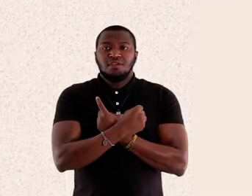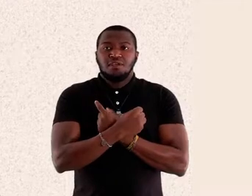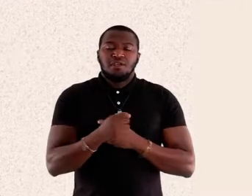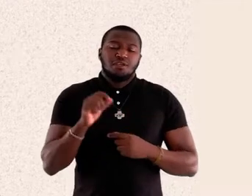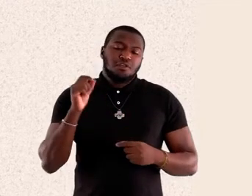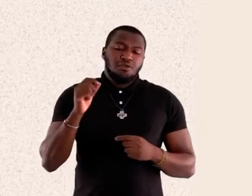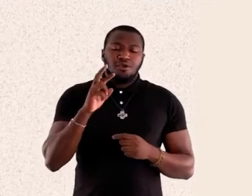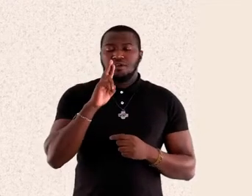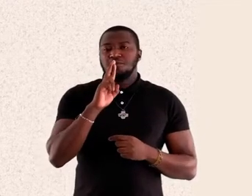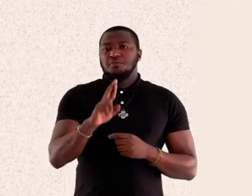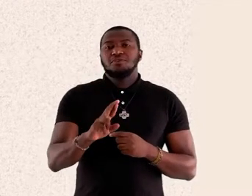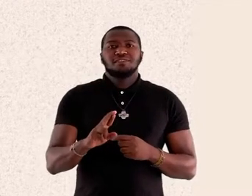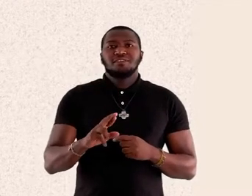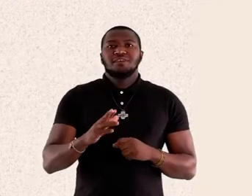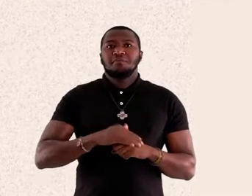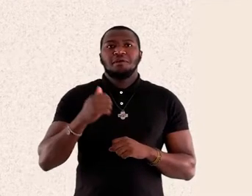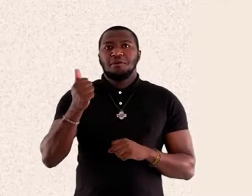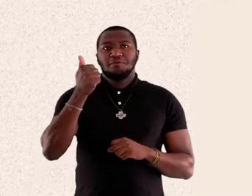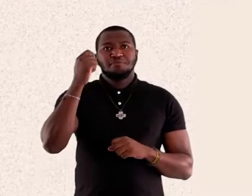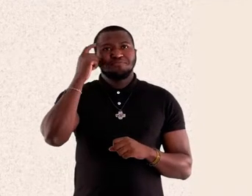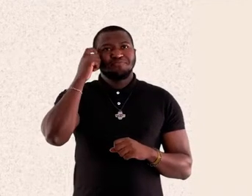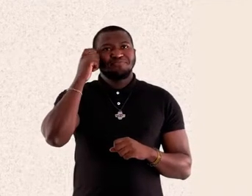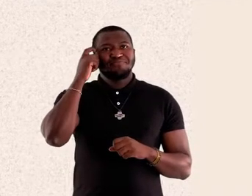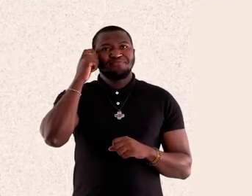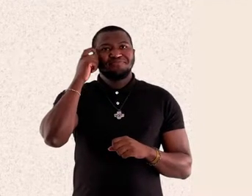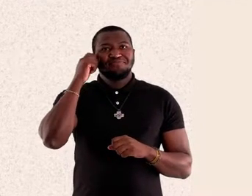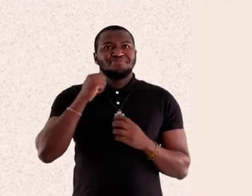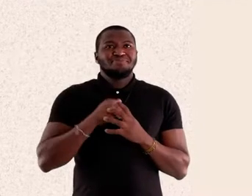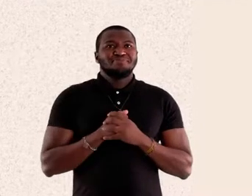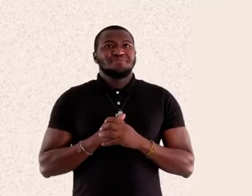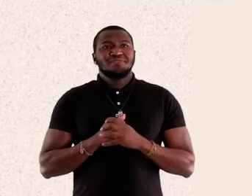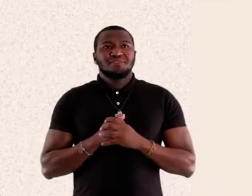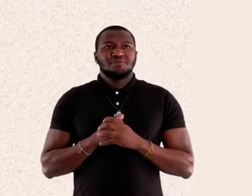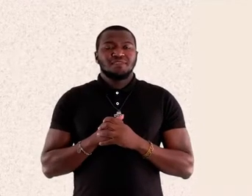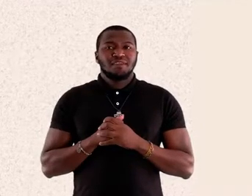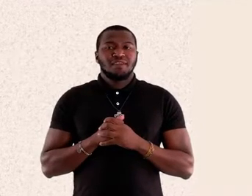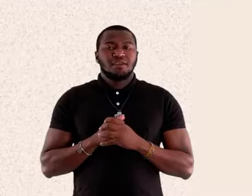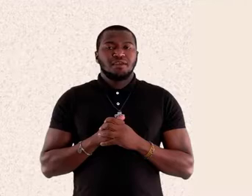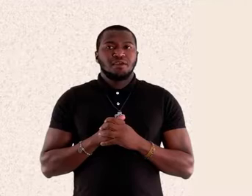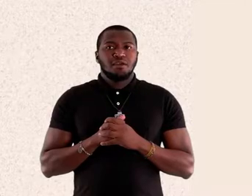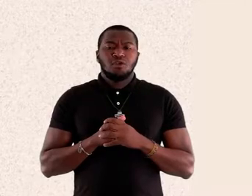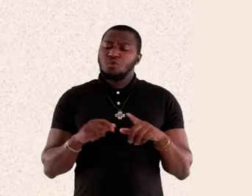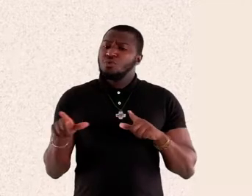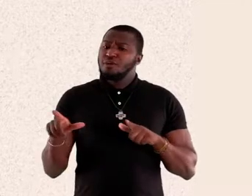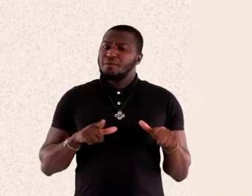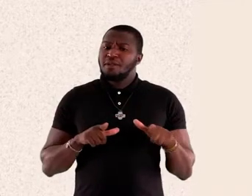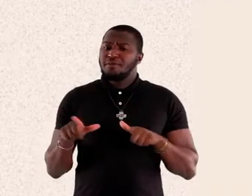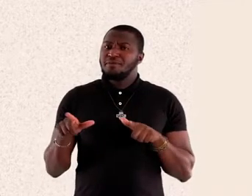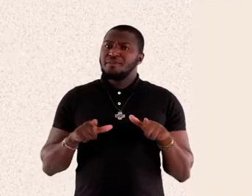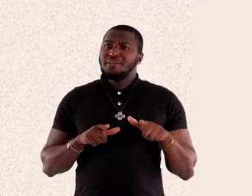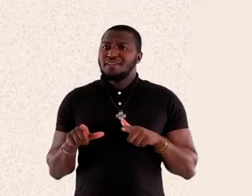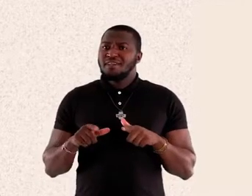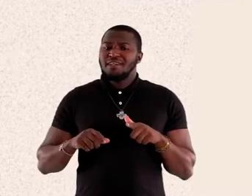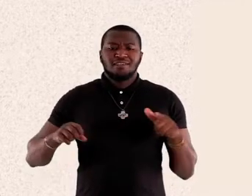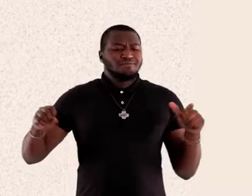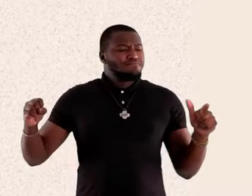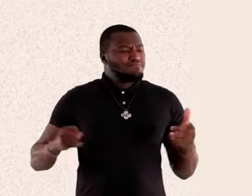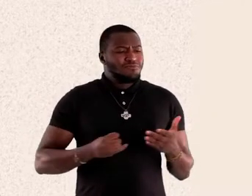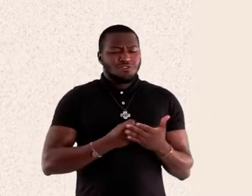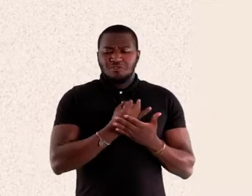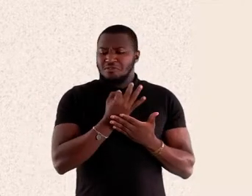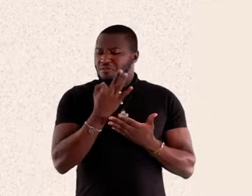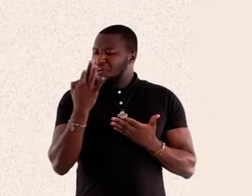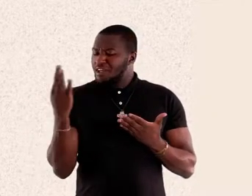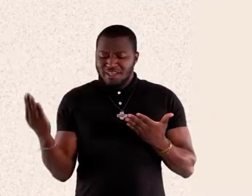fosse ainda mais interessante e a no trabalho também existem vários estudos